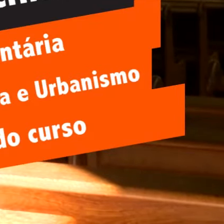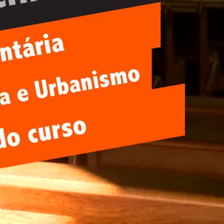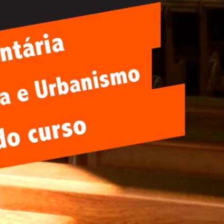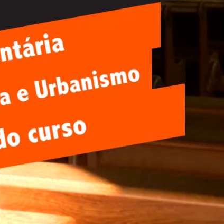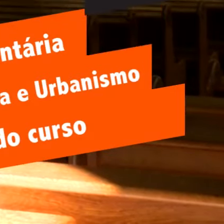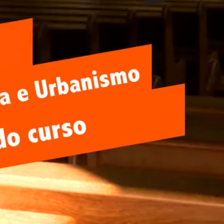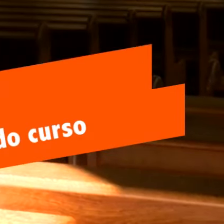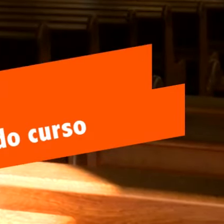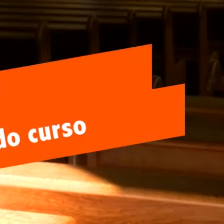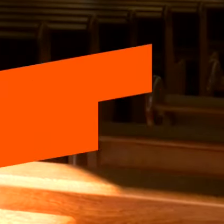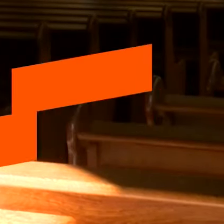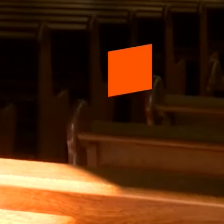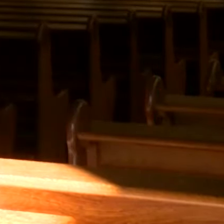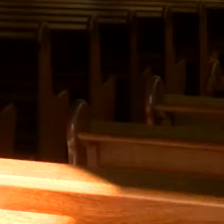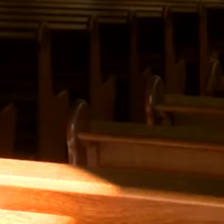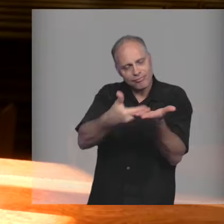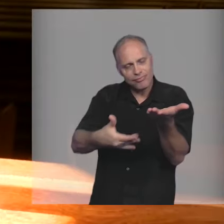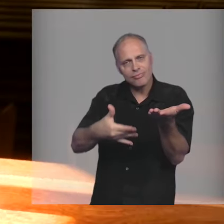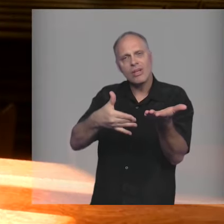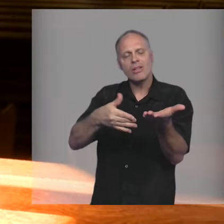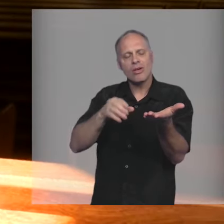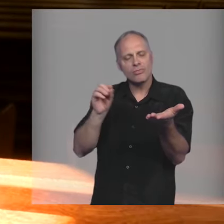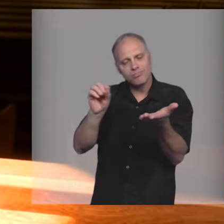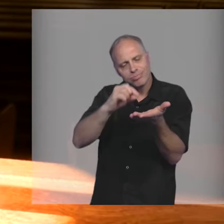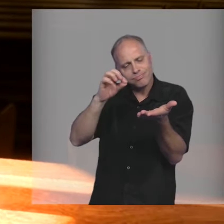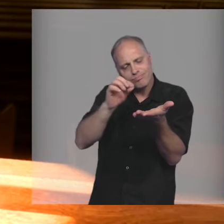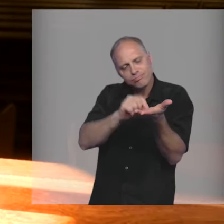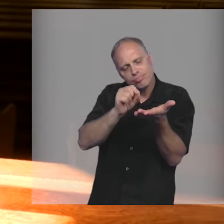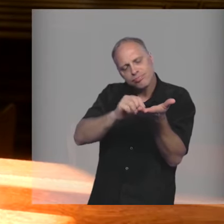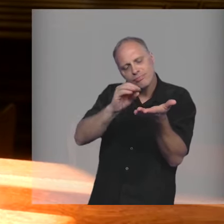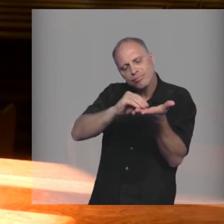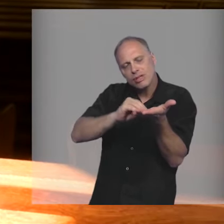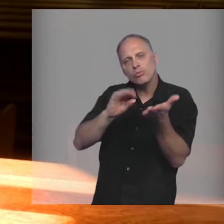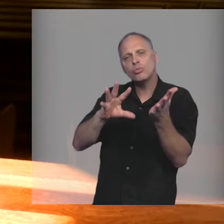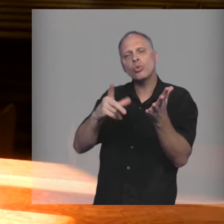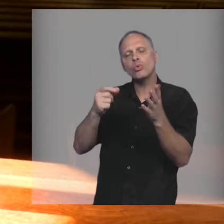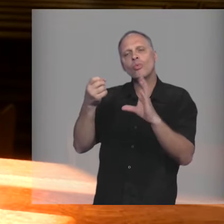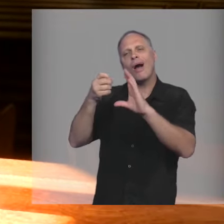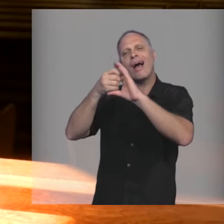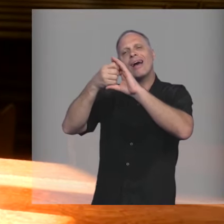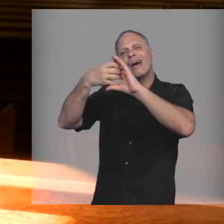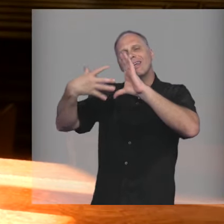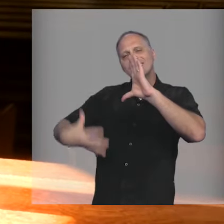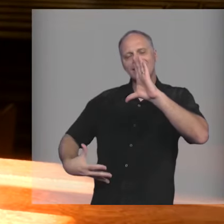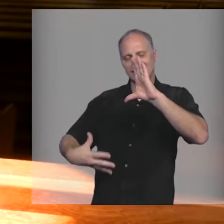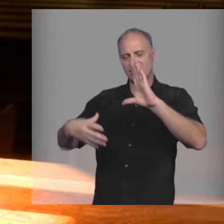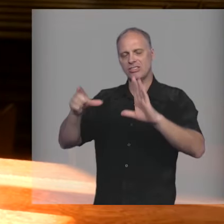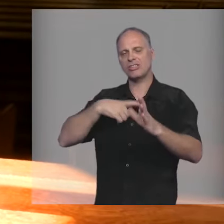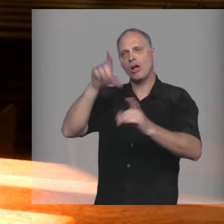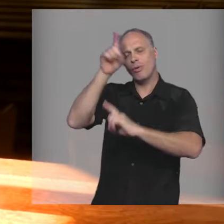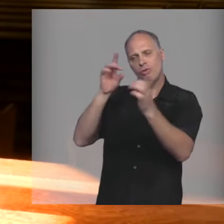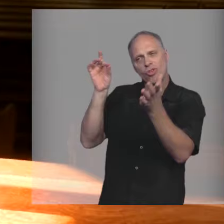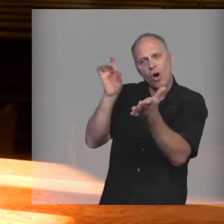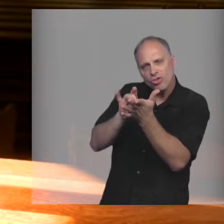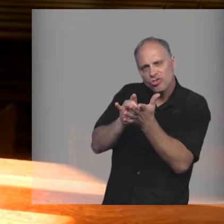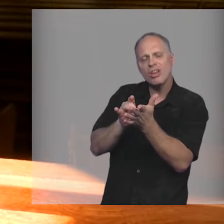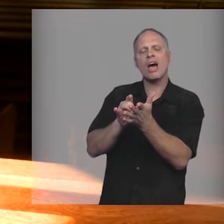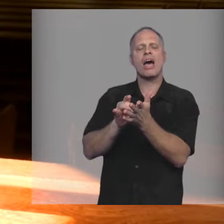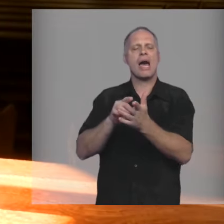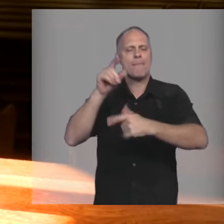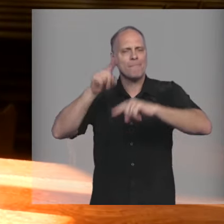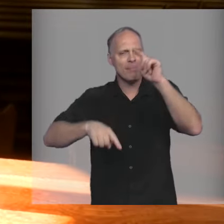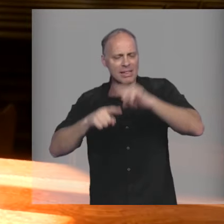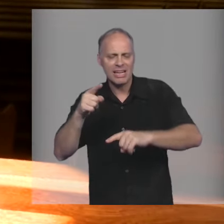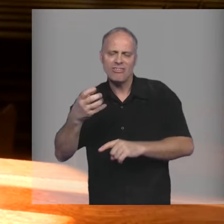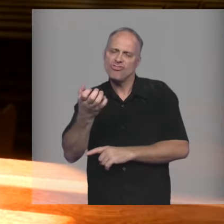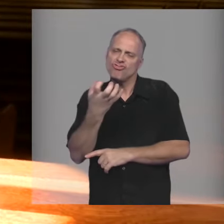edificação. E dentro de uma ficha de inventariado, nós fizemos o levantamento quanto às características. Do que ainda tem alguma coisa original,